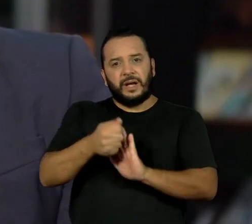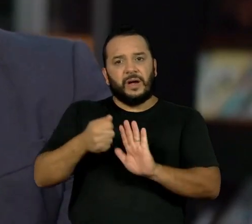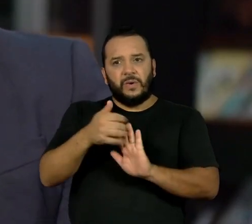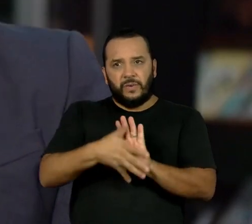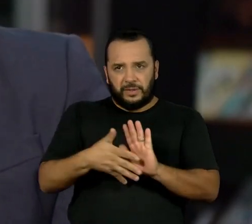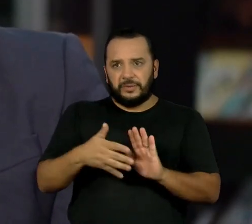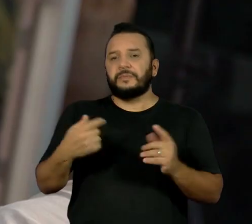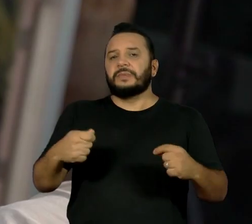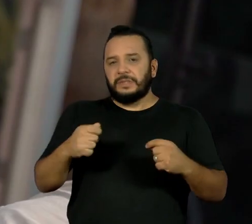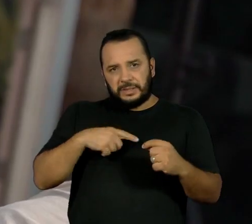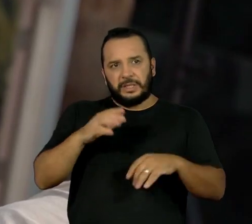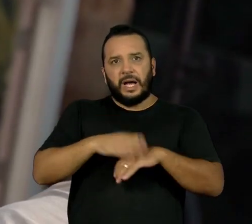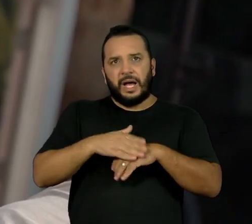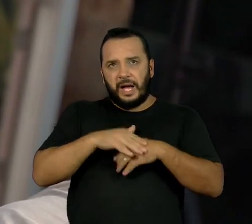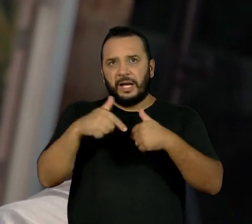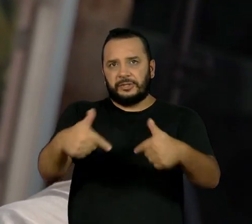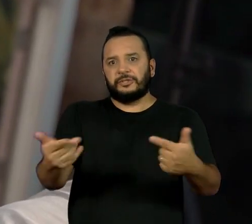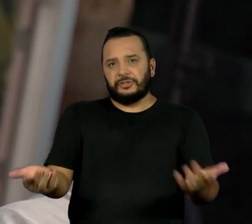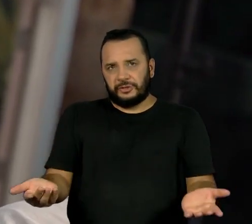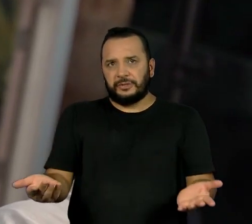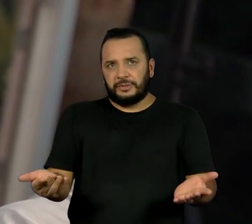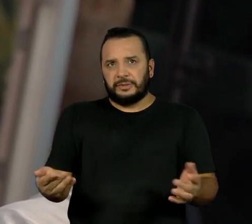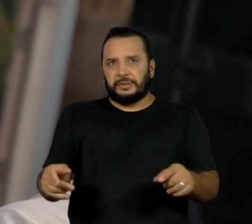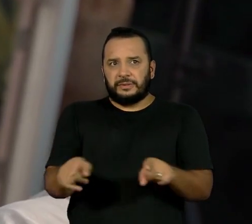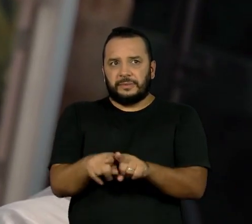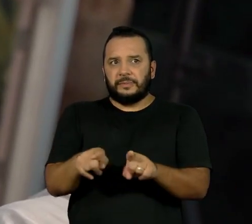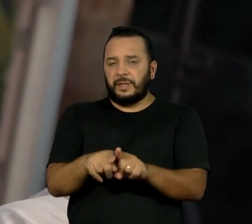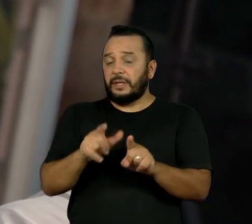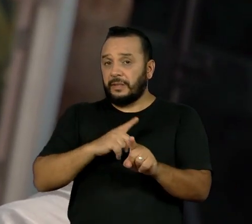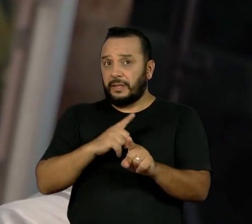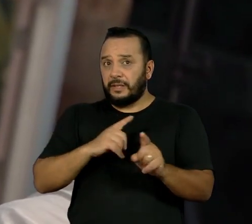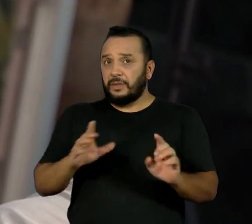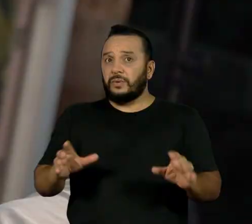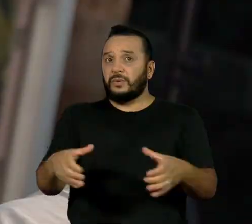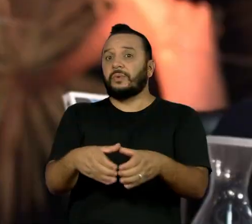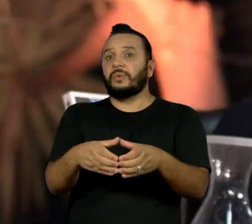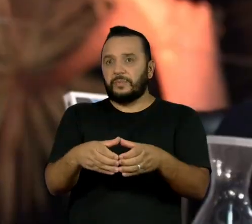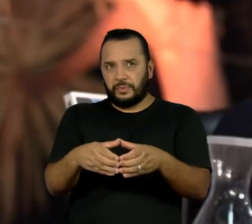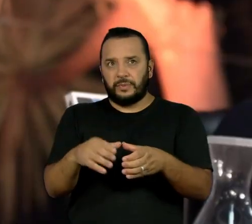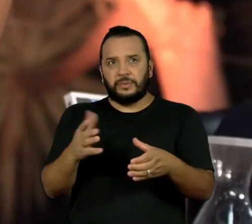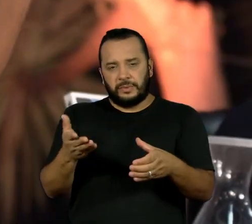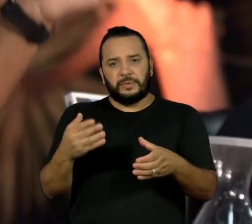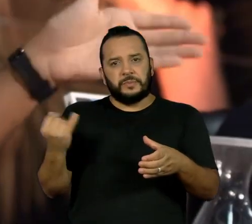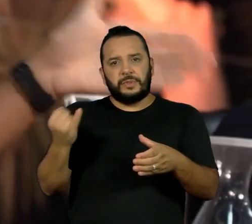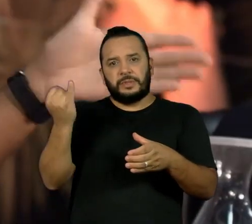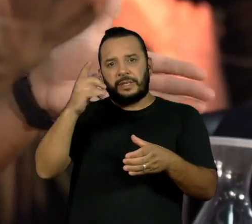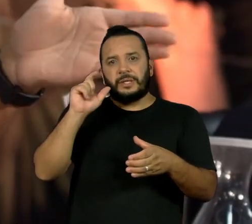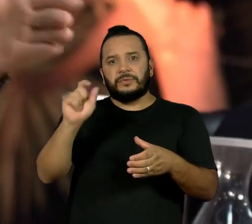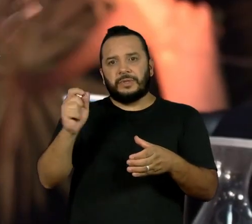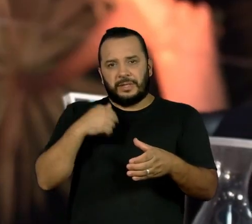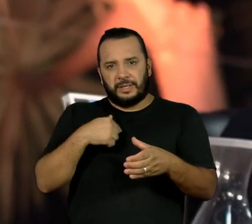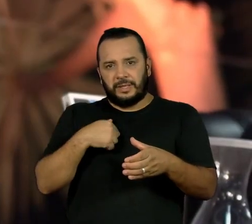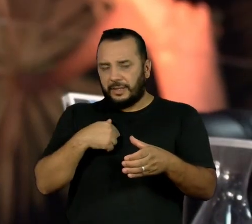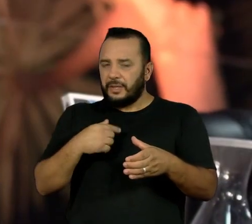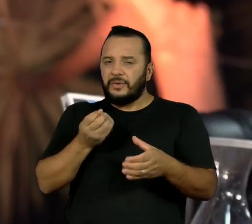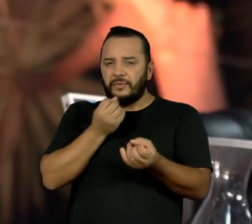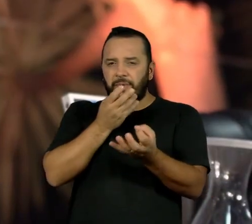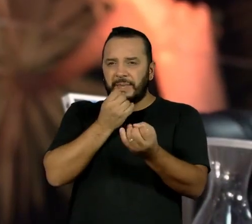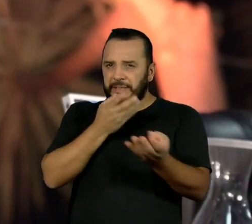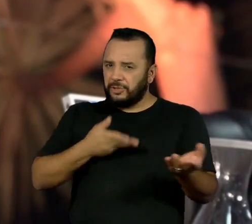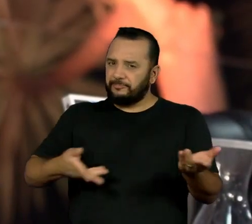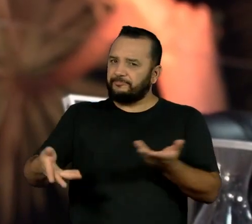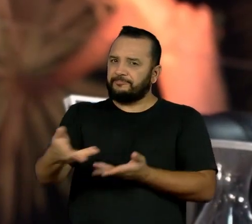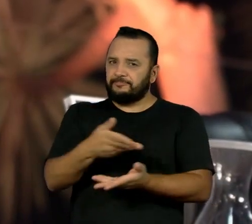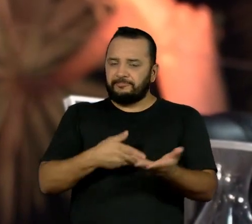devem agir. Em termos coletivos, é super recomendado que se troque informações, se reúna